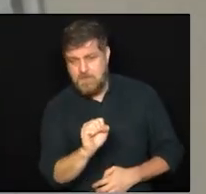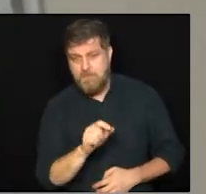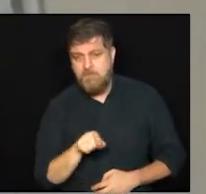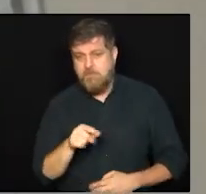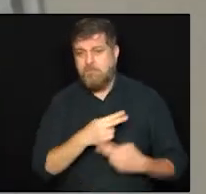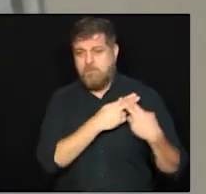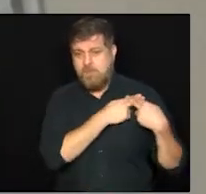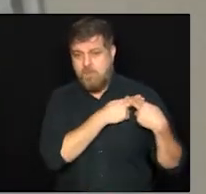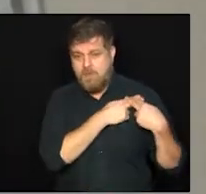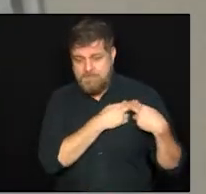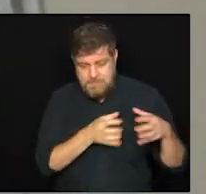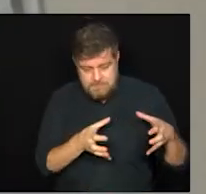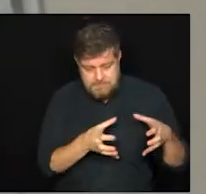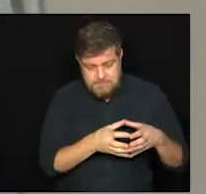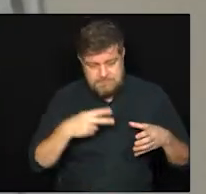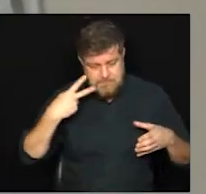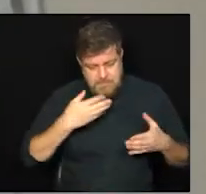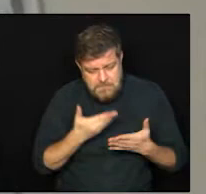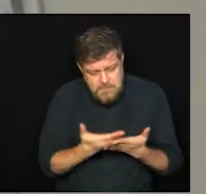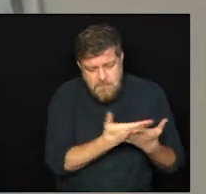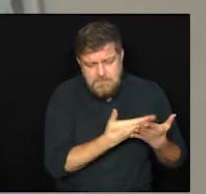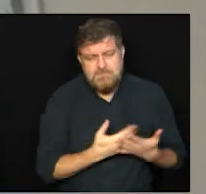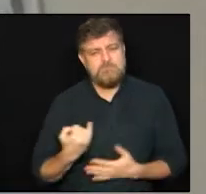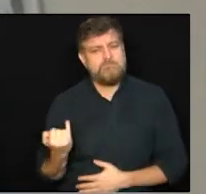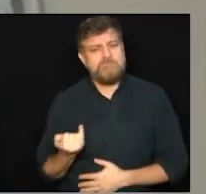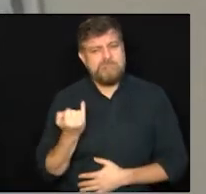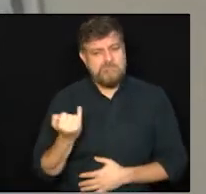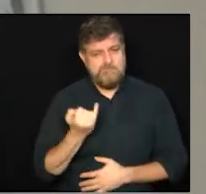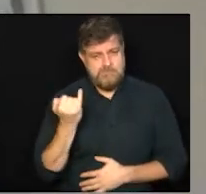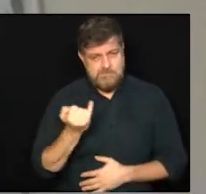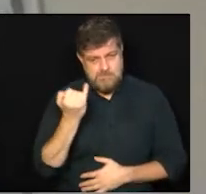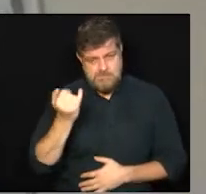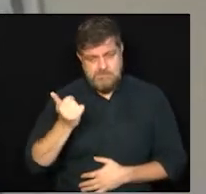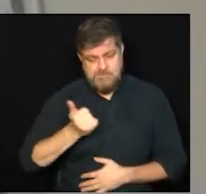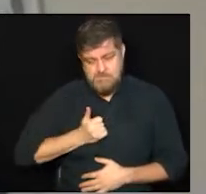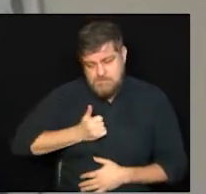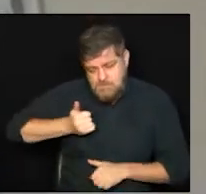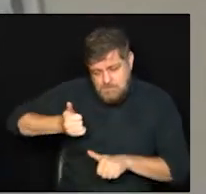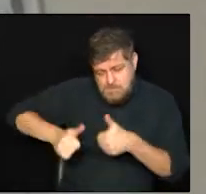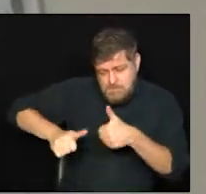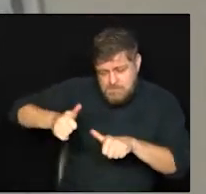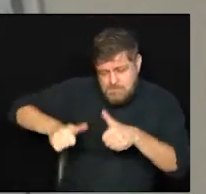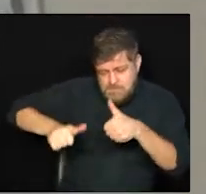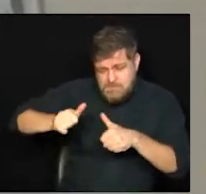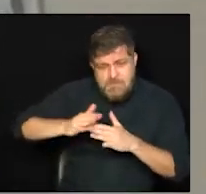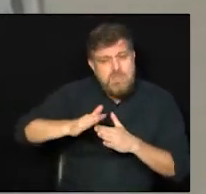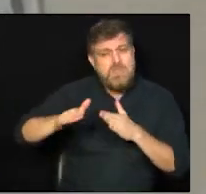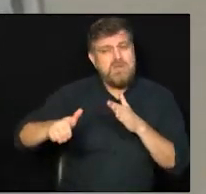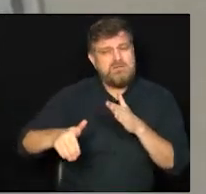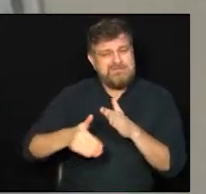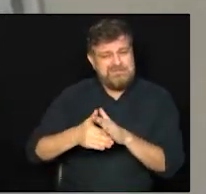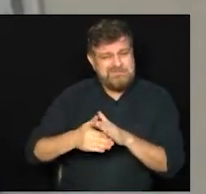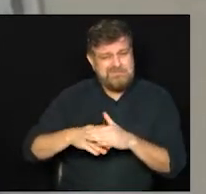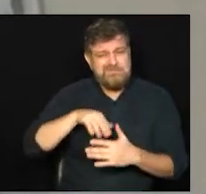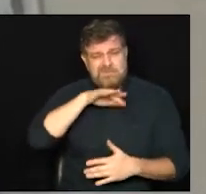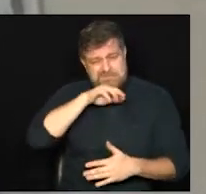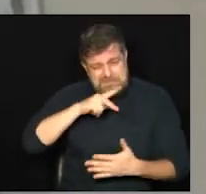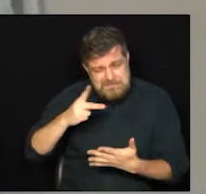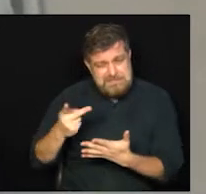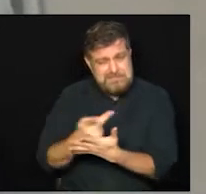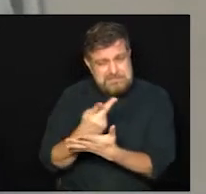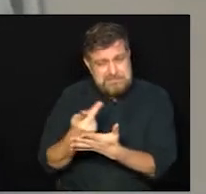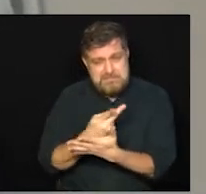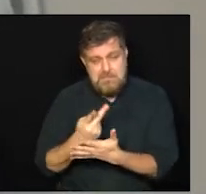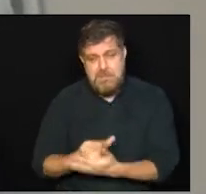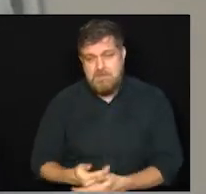tem avaliado com todo carinho, com todo o apreço, toda essa situação. Bom dia ao Vanderlei Costa,